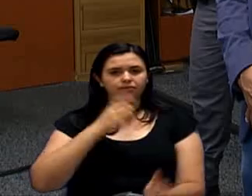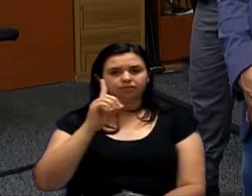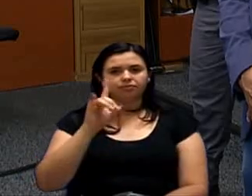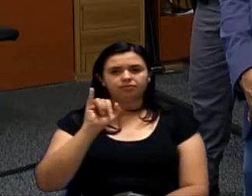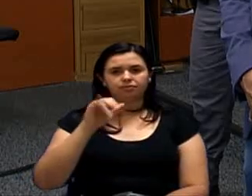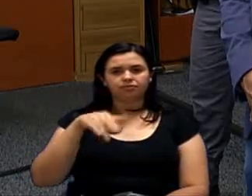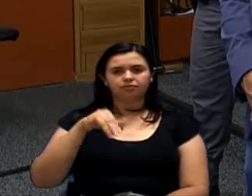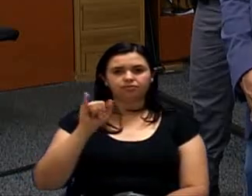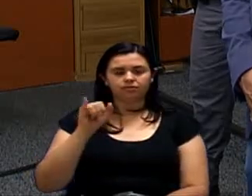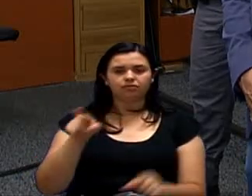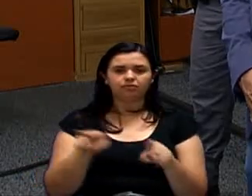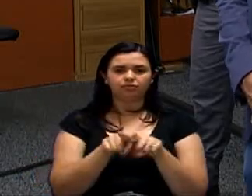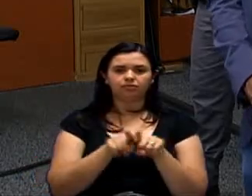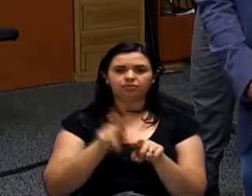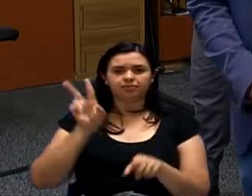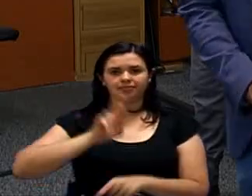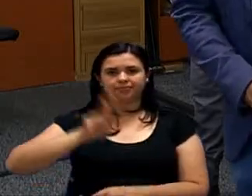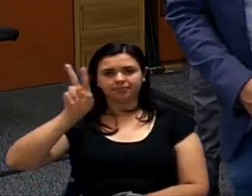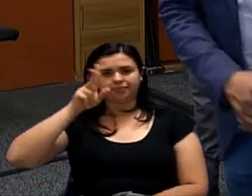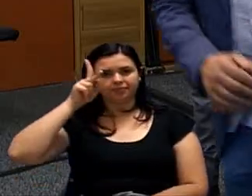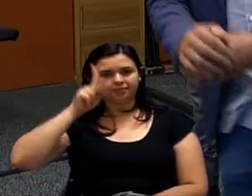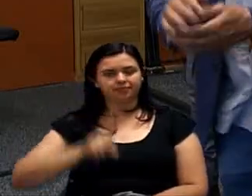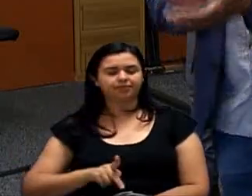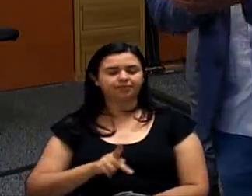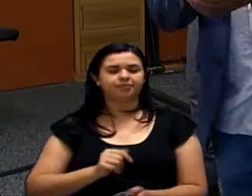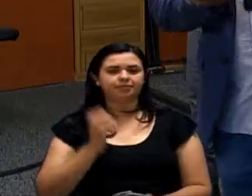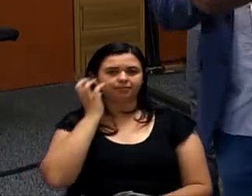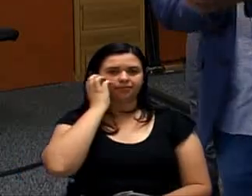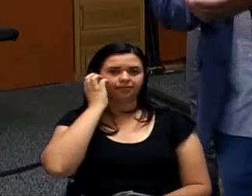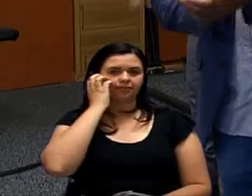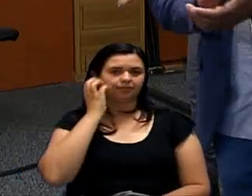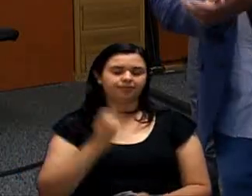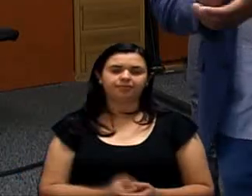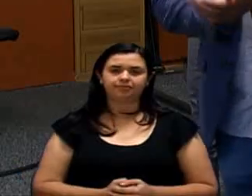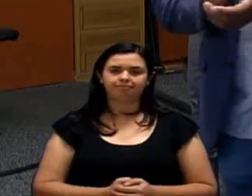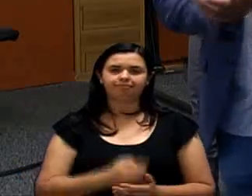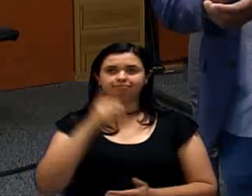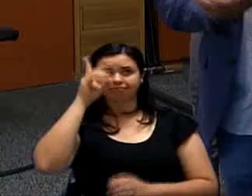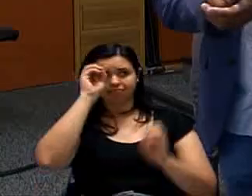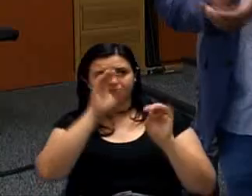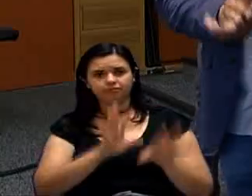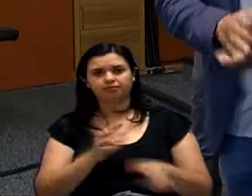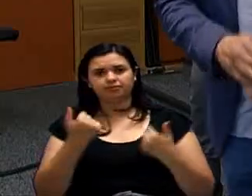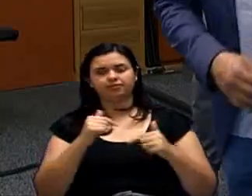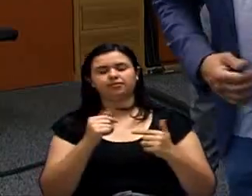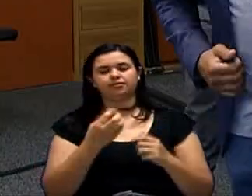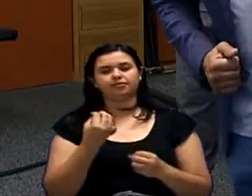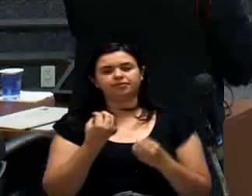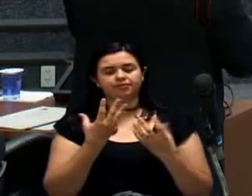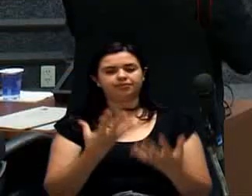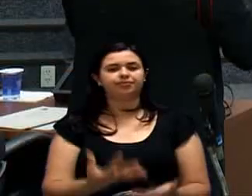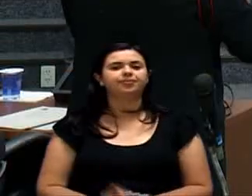pelo presidente dessa casa, Cláudio Sorocaba. Parabéns, Pontes. Deus abençoe esse trabalho maravilhoso.